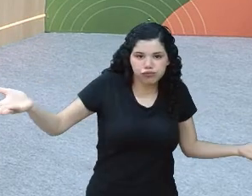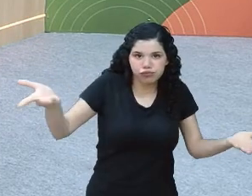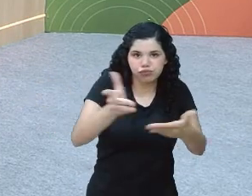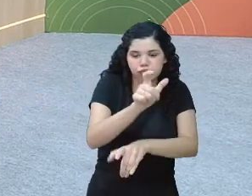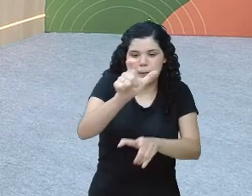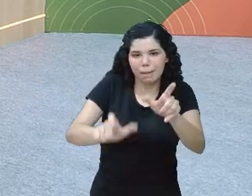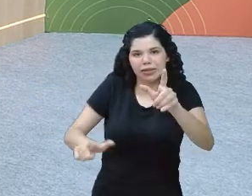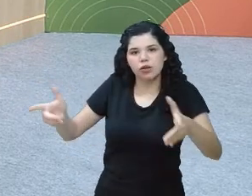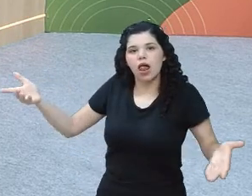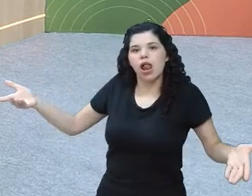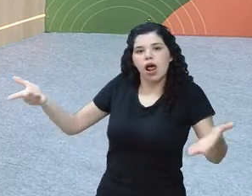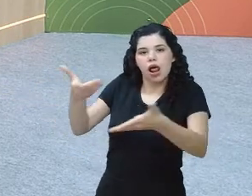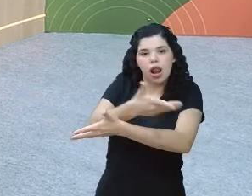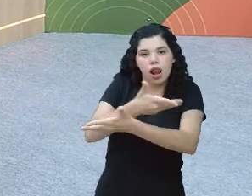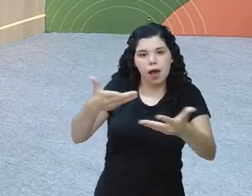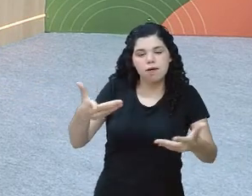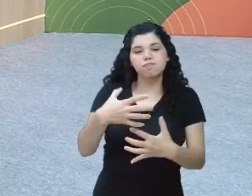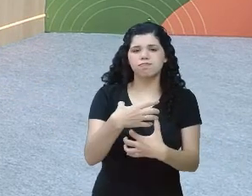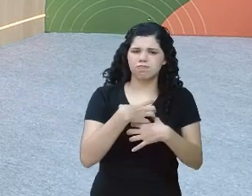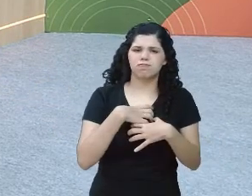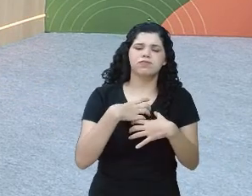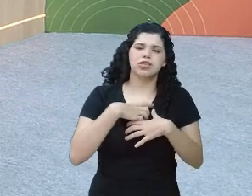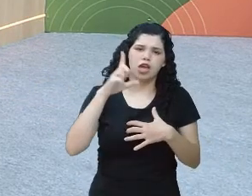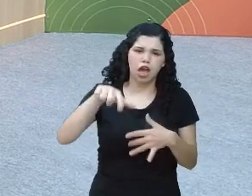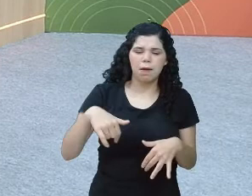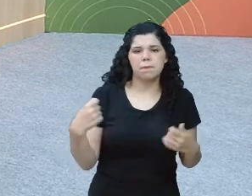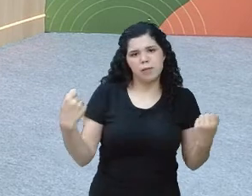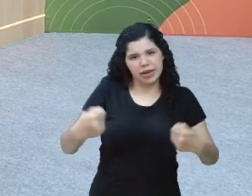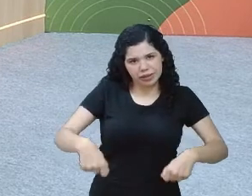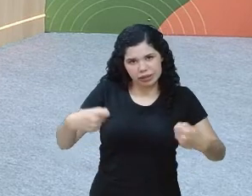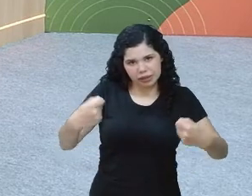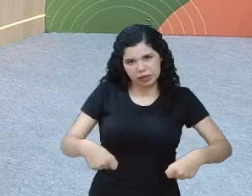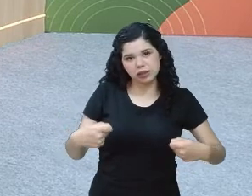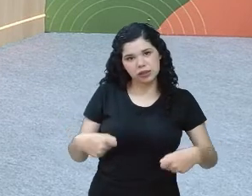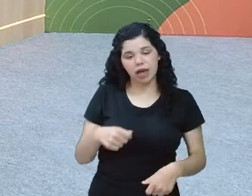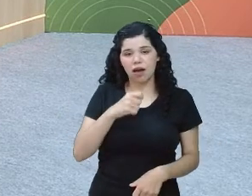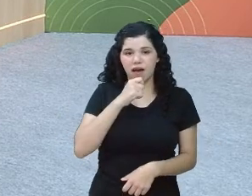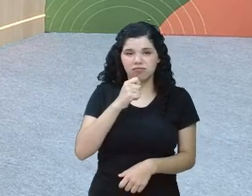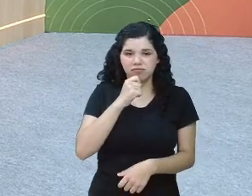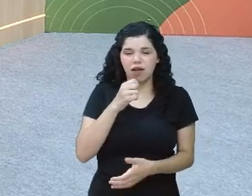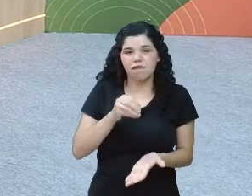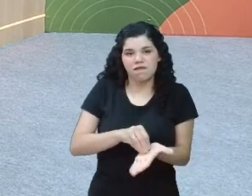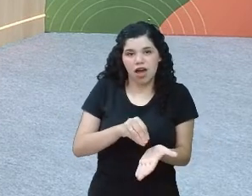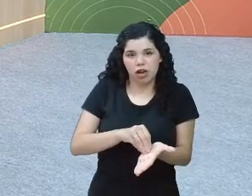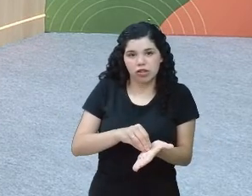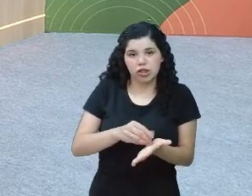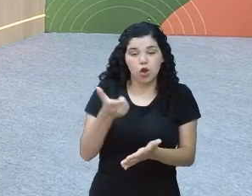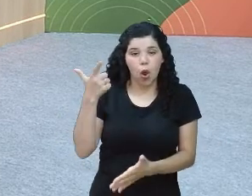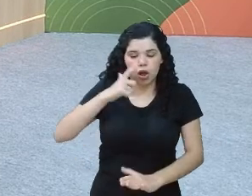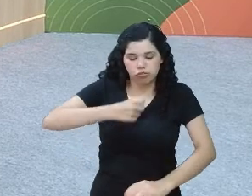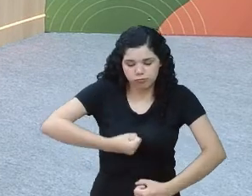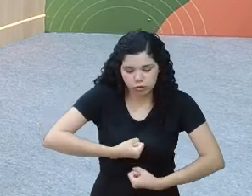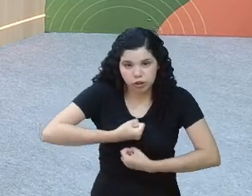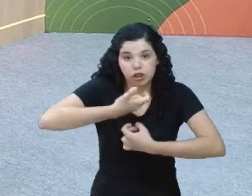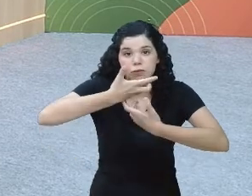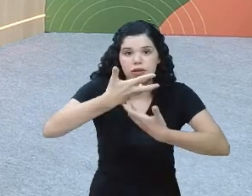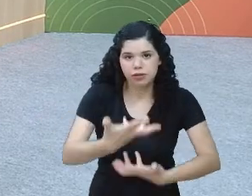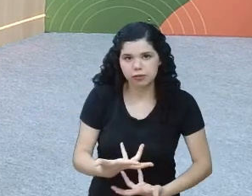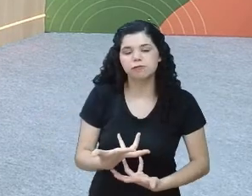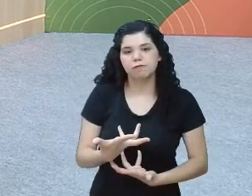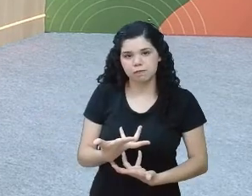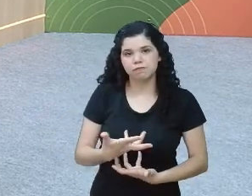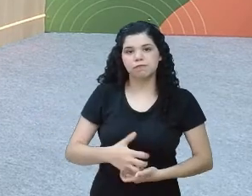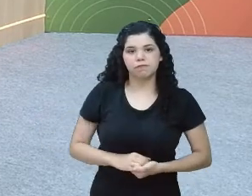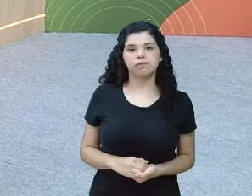estudantes. Então, eles sentem essa necessidade, não é? Sentem falta do se colocar, do se